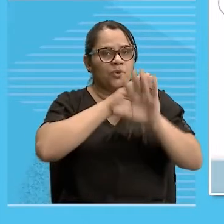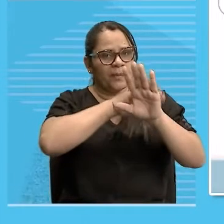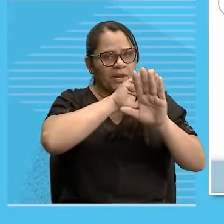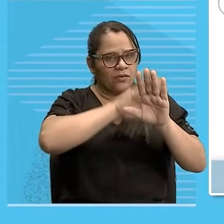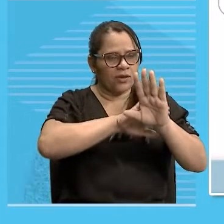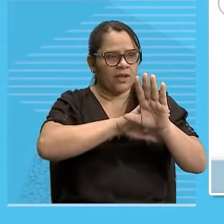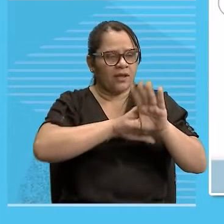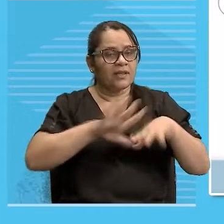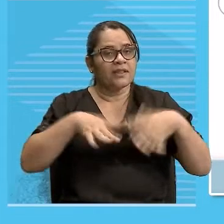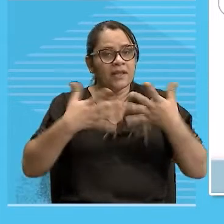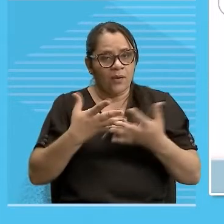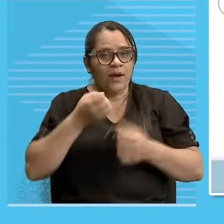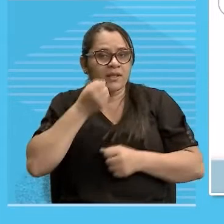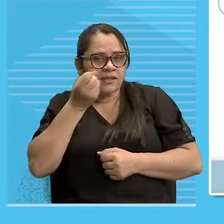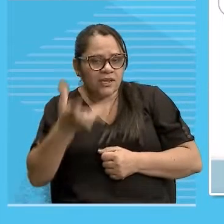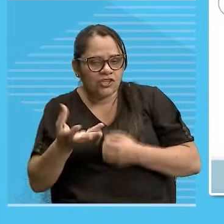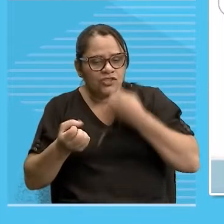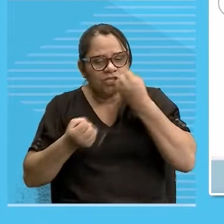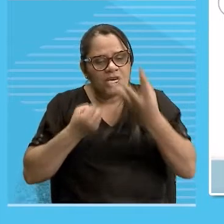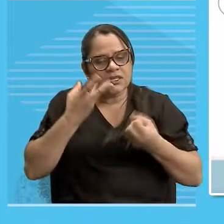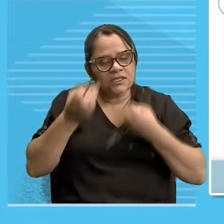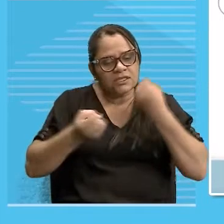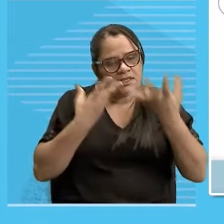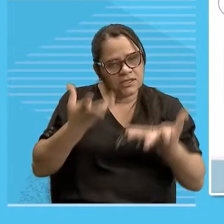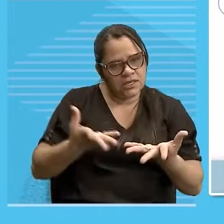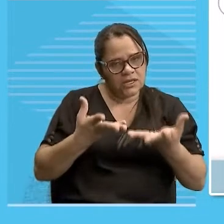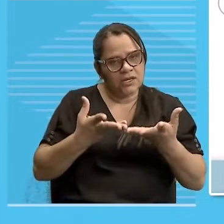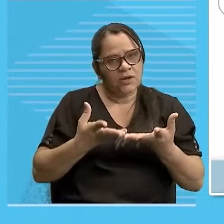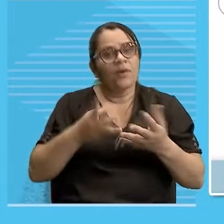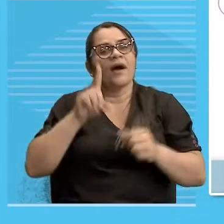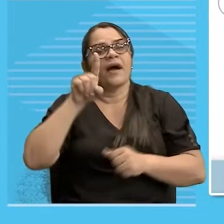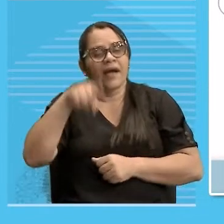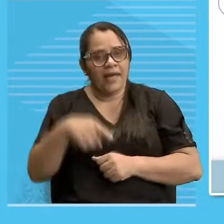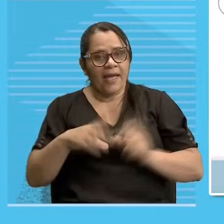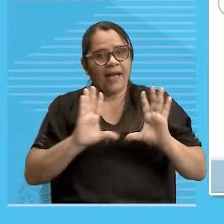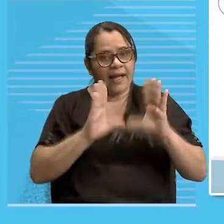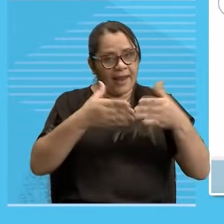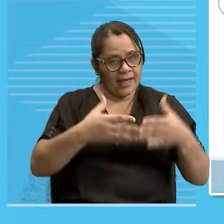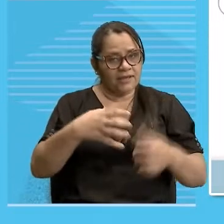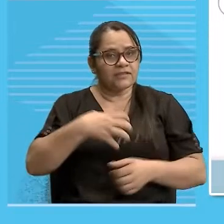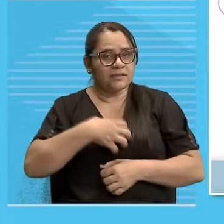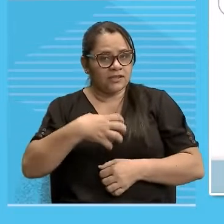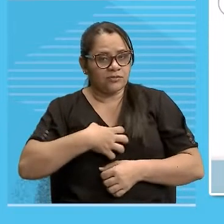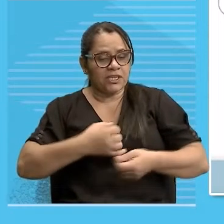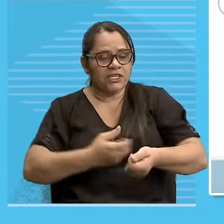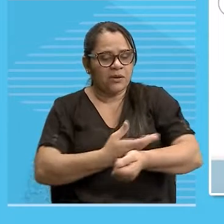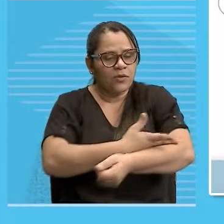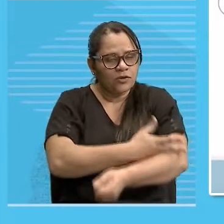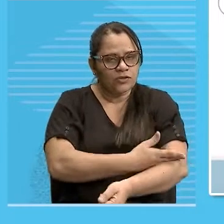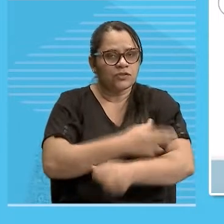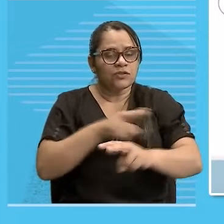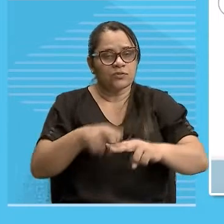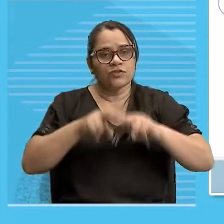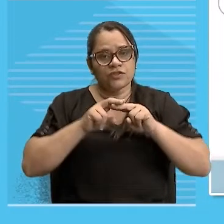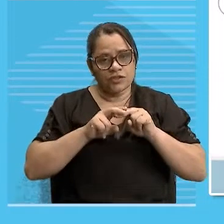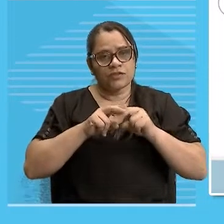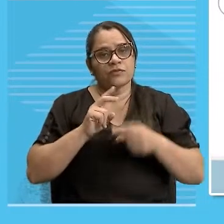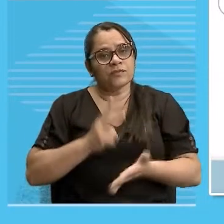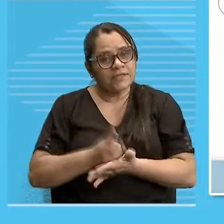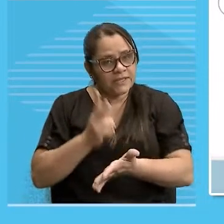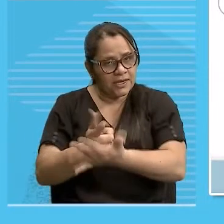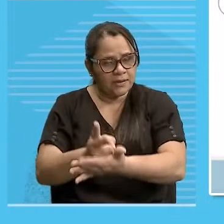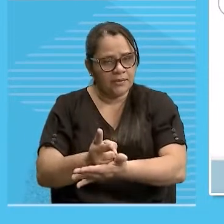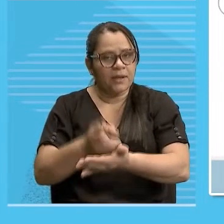por si é considerada a classe dos sentimentos, a expressão de sentimentos e emoções por isso, porque ela sempre vai apresentar uma